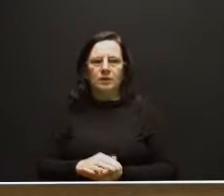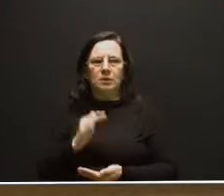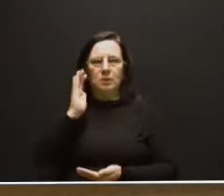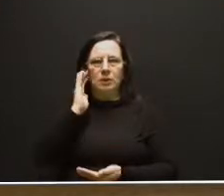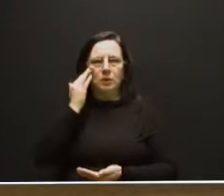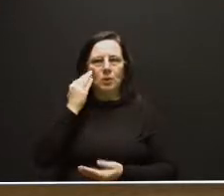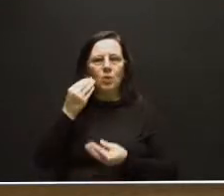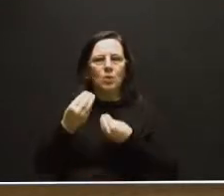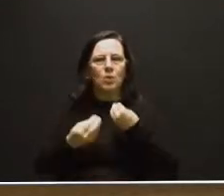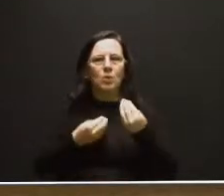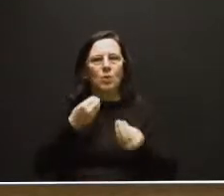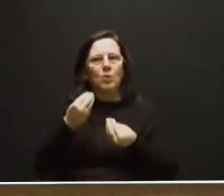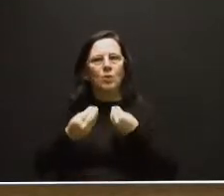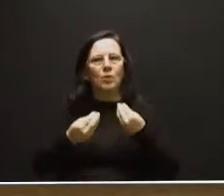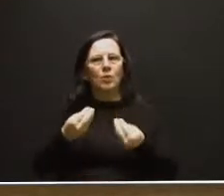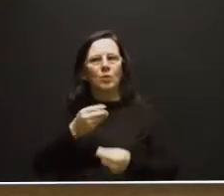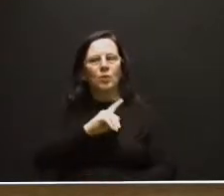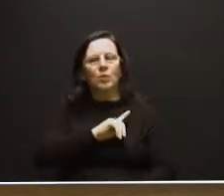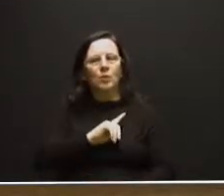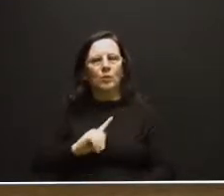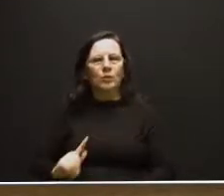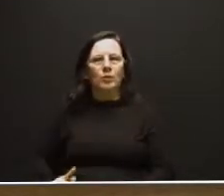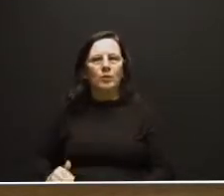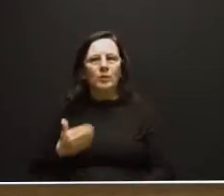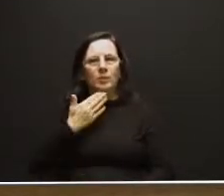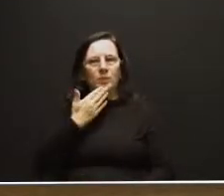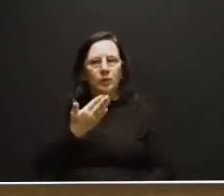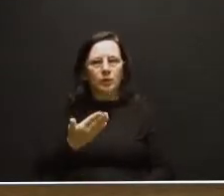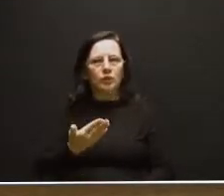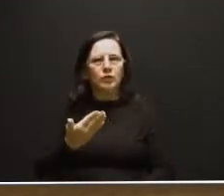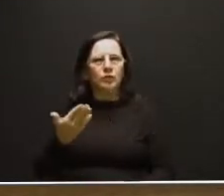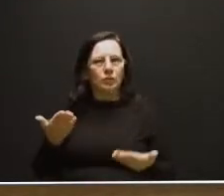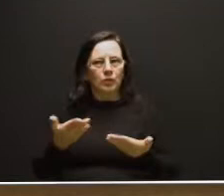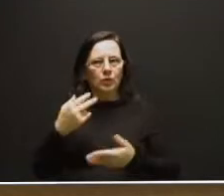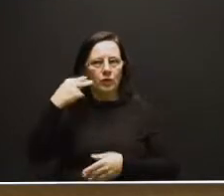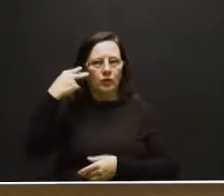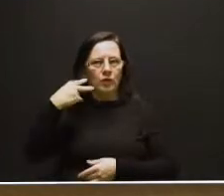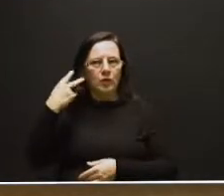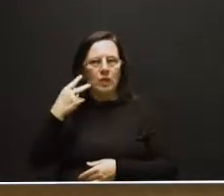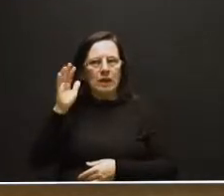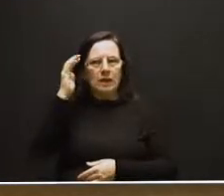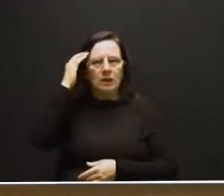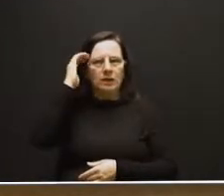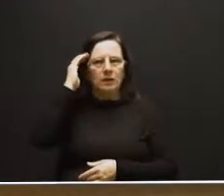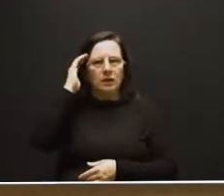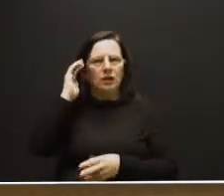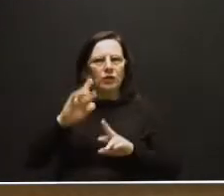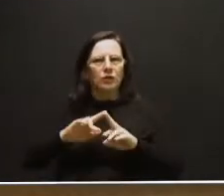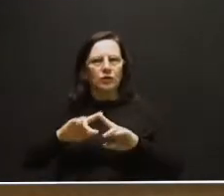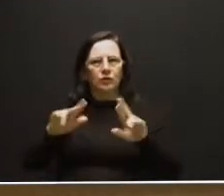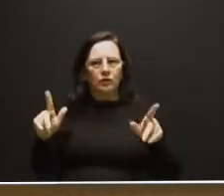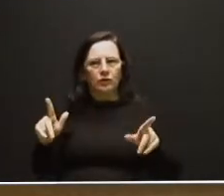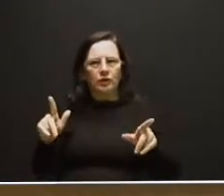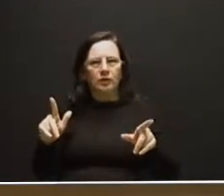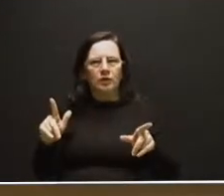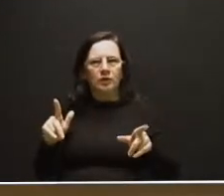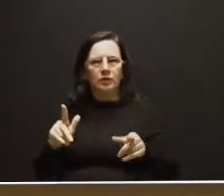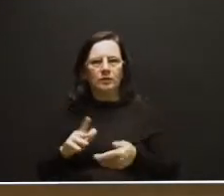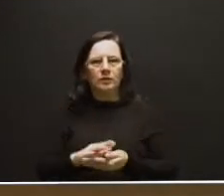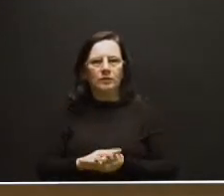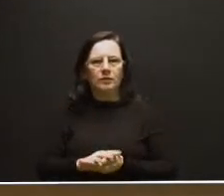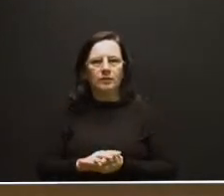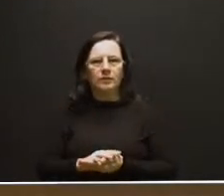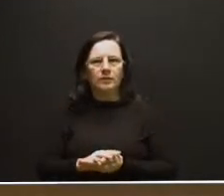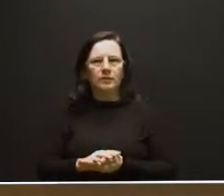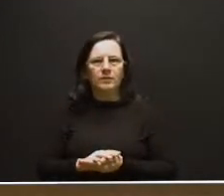governo a pedido de um vereador que hoje está entendendo é diferente do que o governo pensa tudo